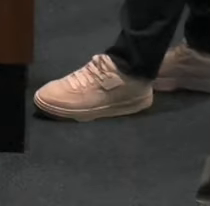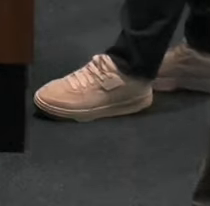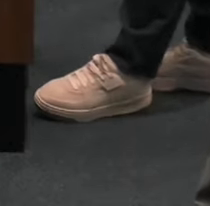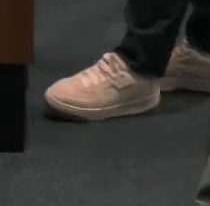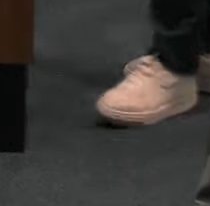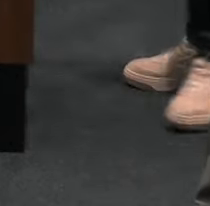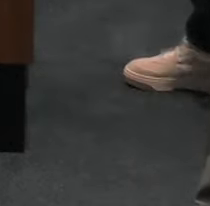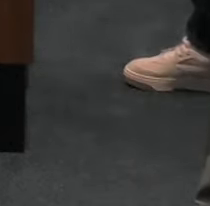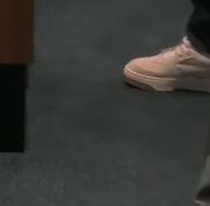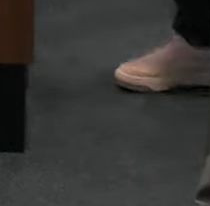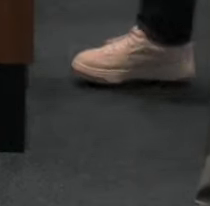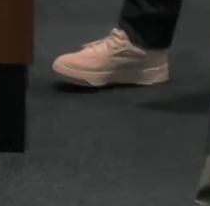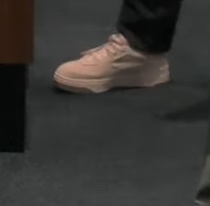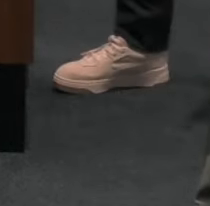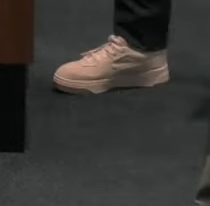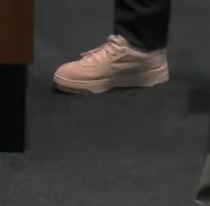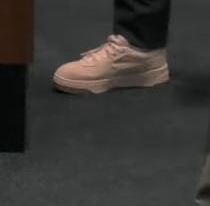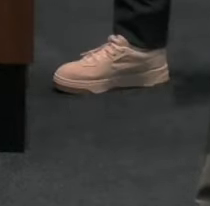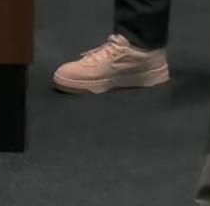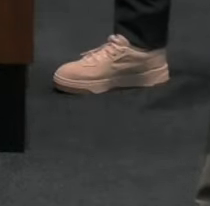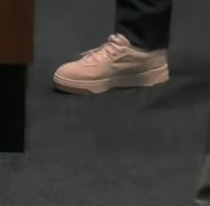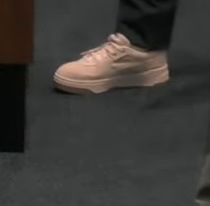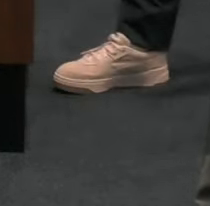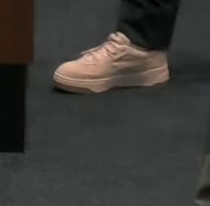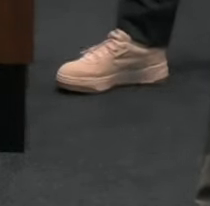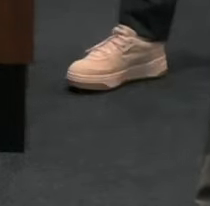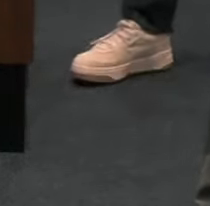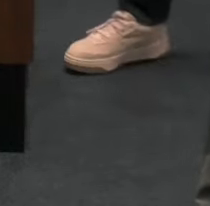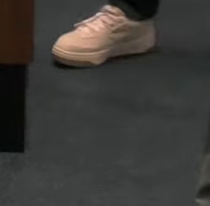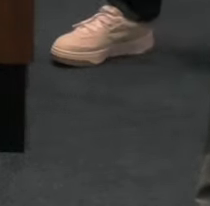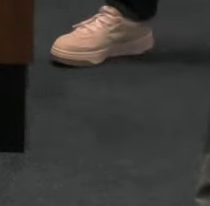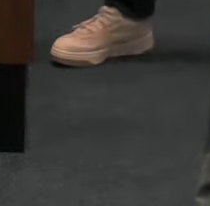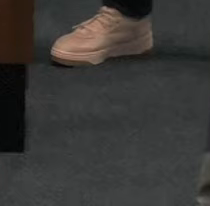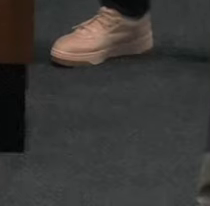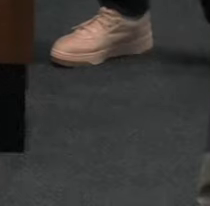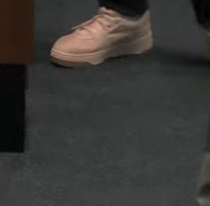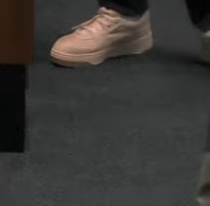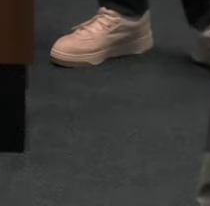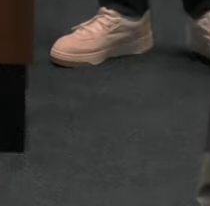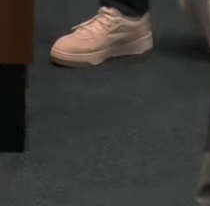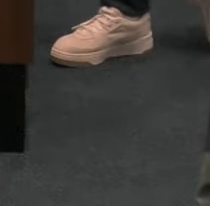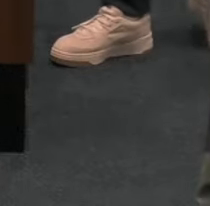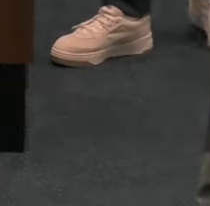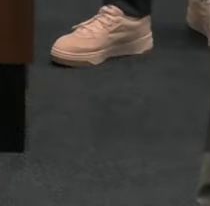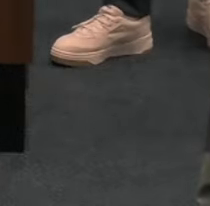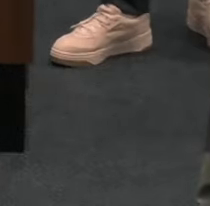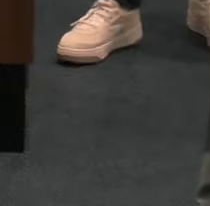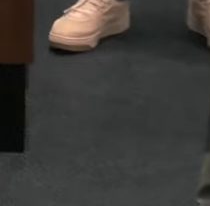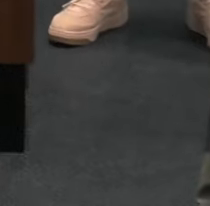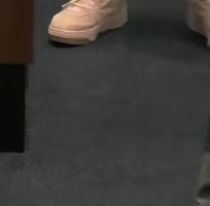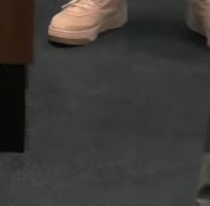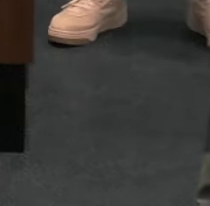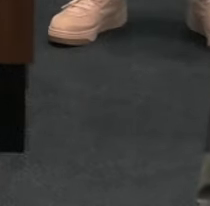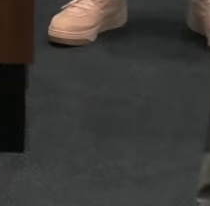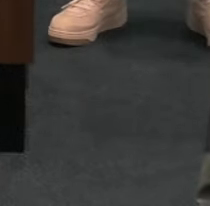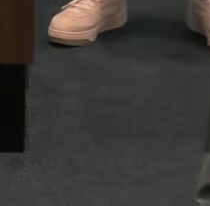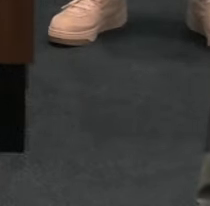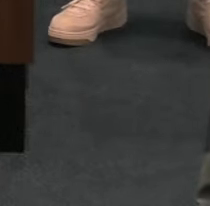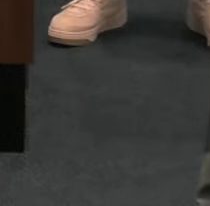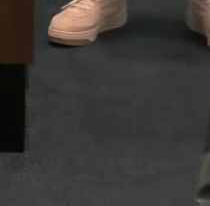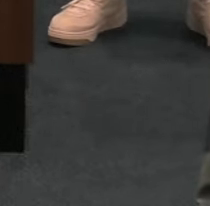pode deixar a nossa posição ser de cumplicidade com aquele projeto que aponta